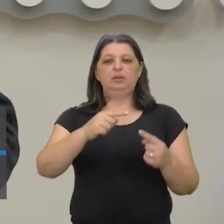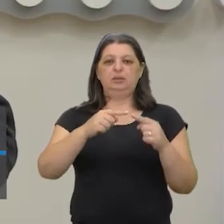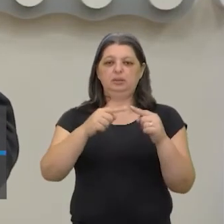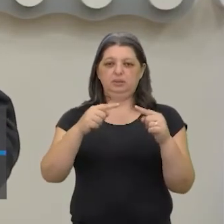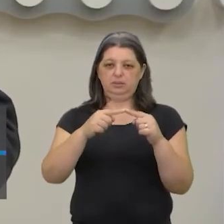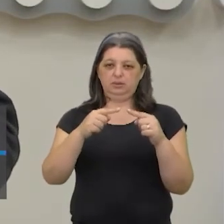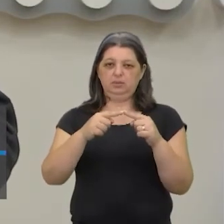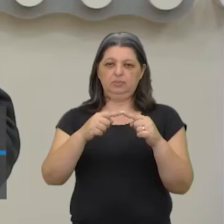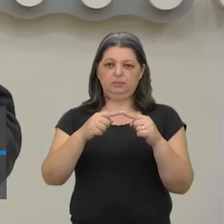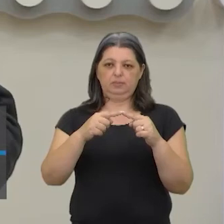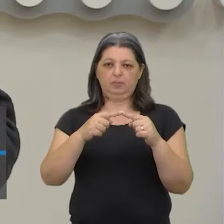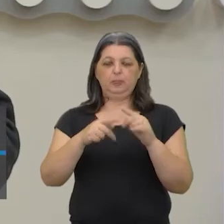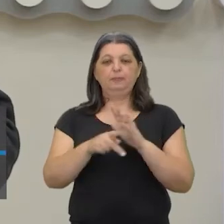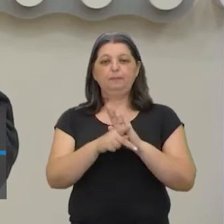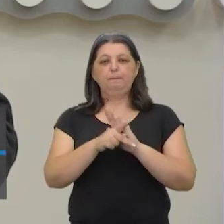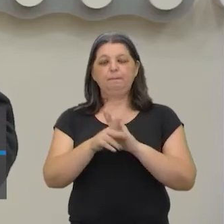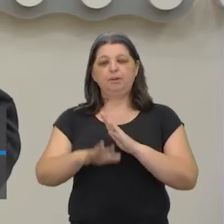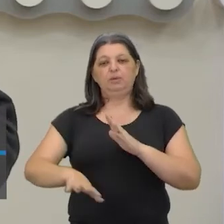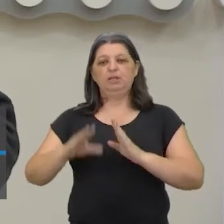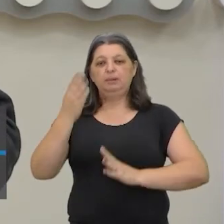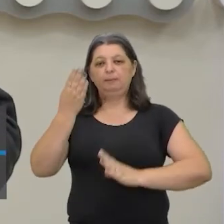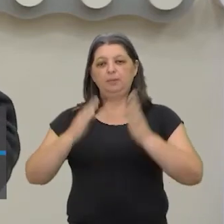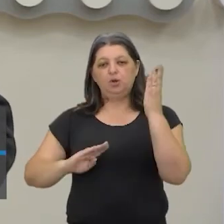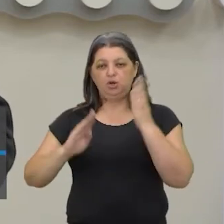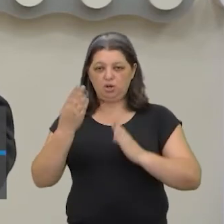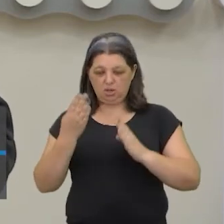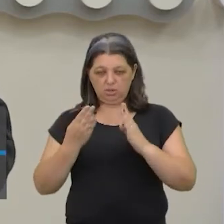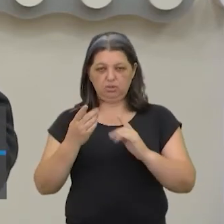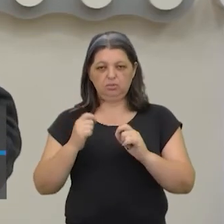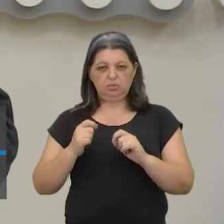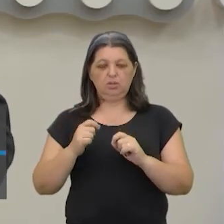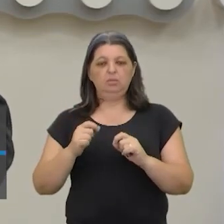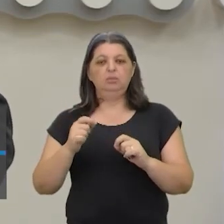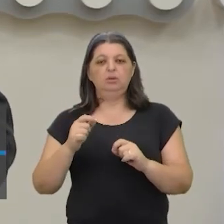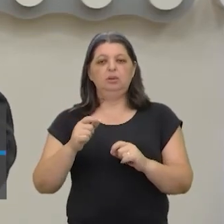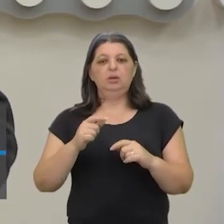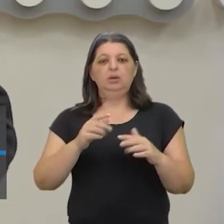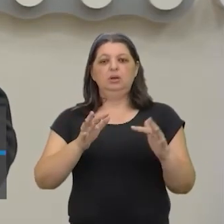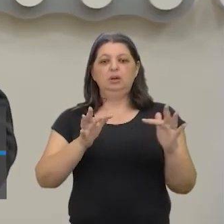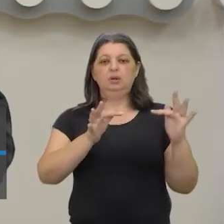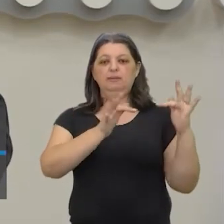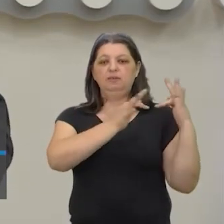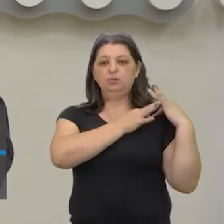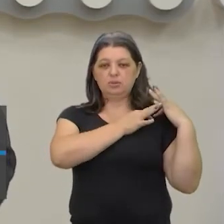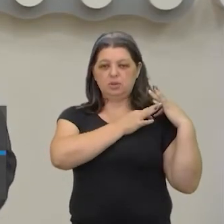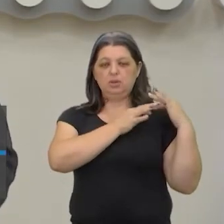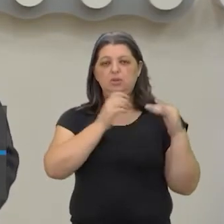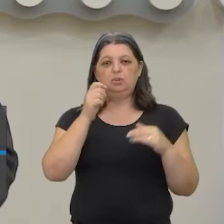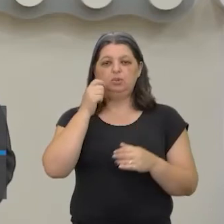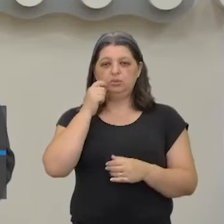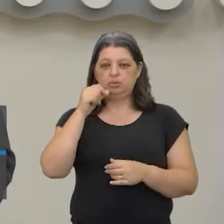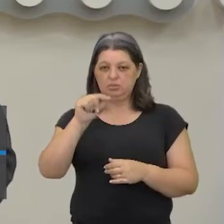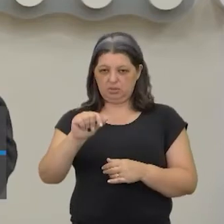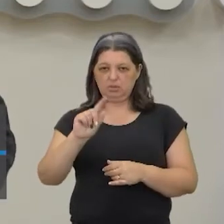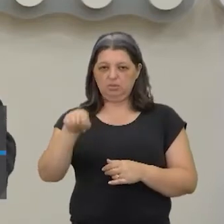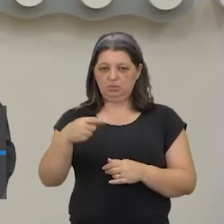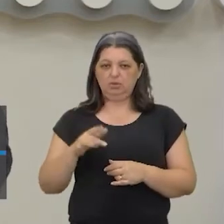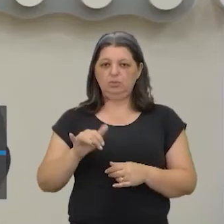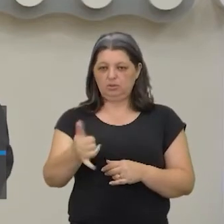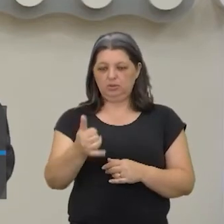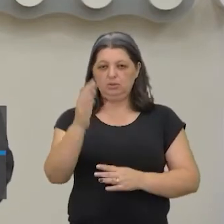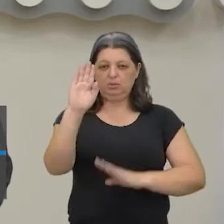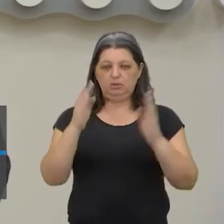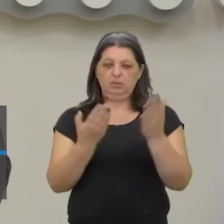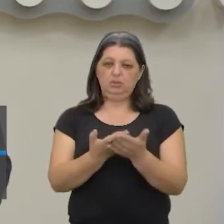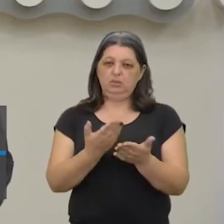parte mais biológica da função do sal, isso vocês vão ver ainda numa oportunidade na aula de biologia, então não vou